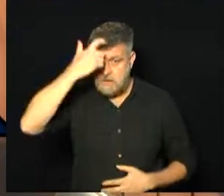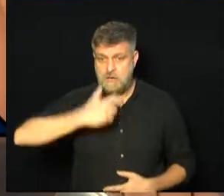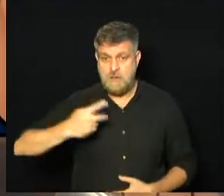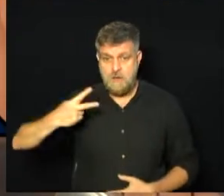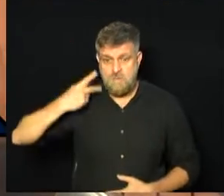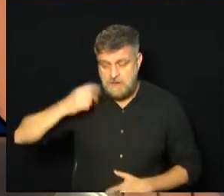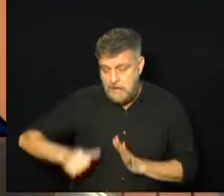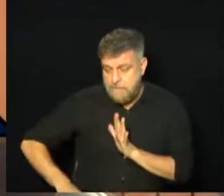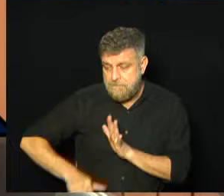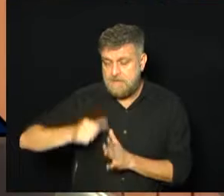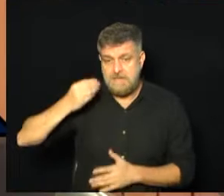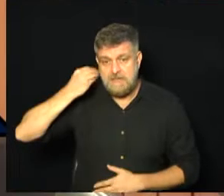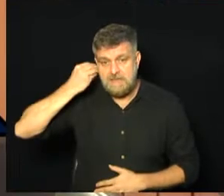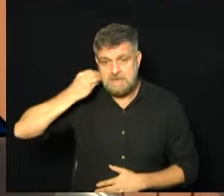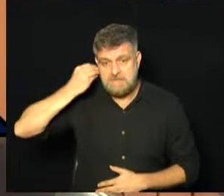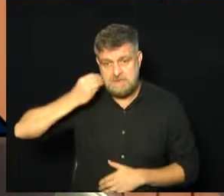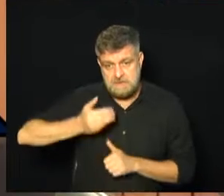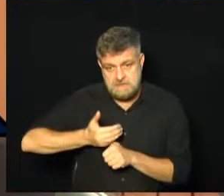primeiro mandato.